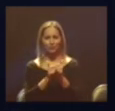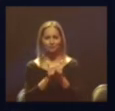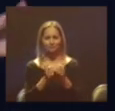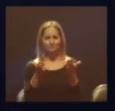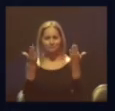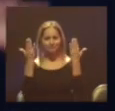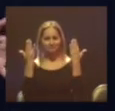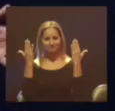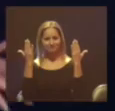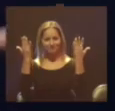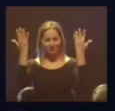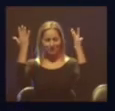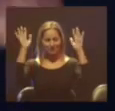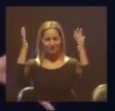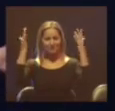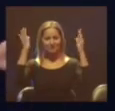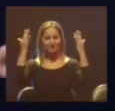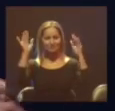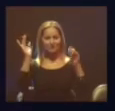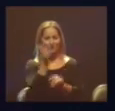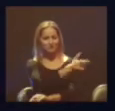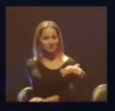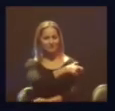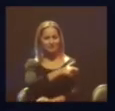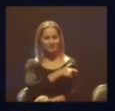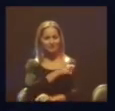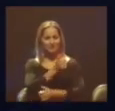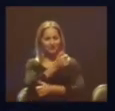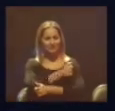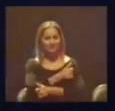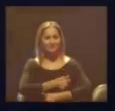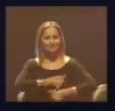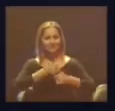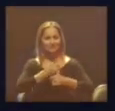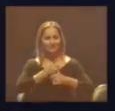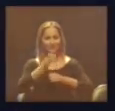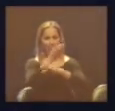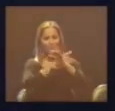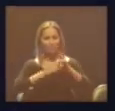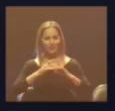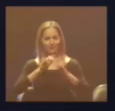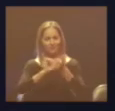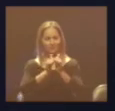grande, grande aplauso para os embaixadores da cidade europeia do desporto.